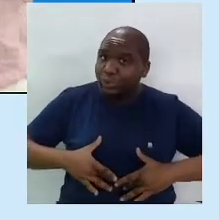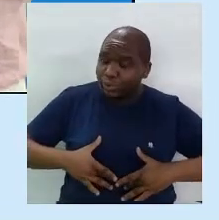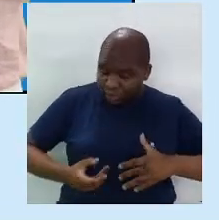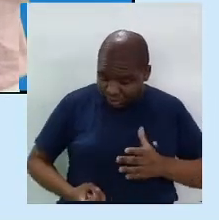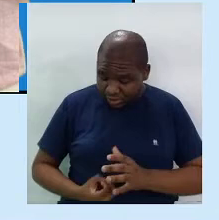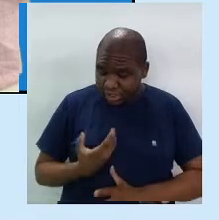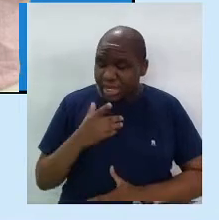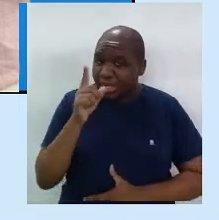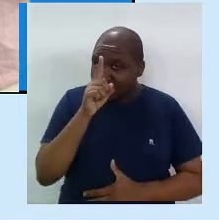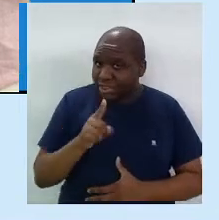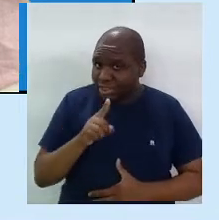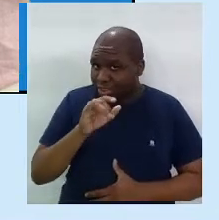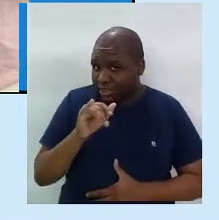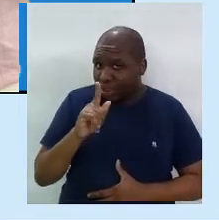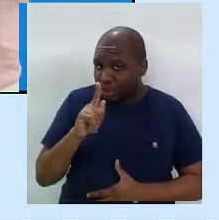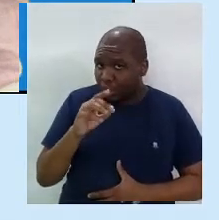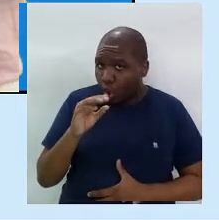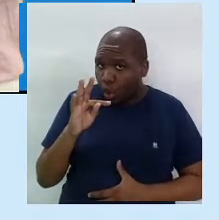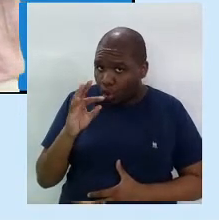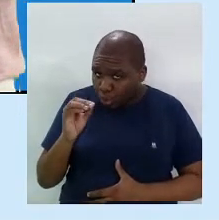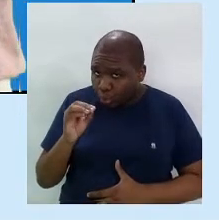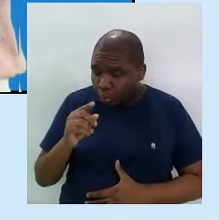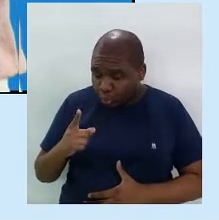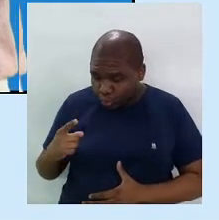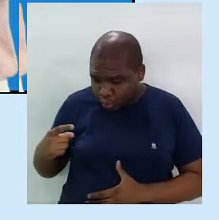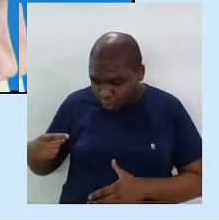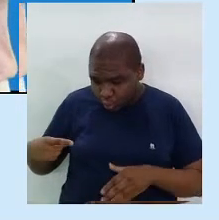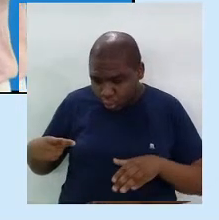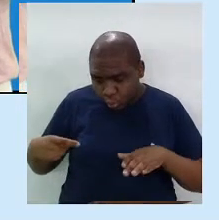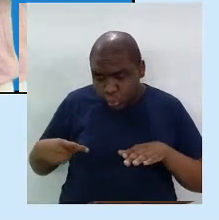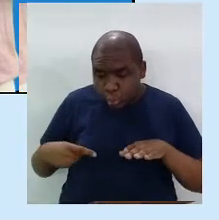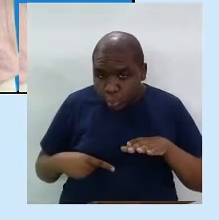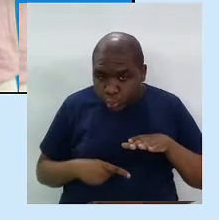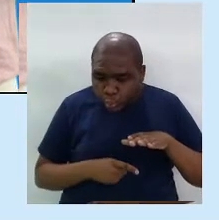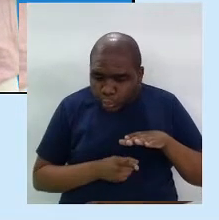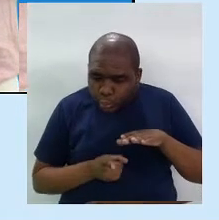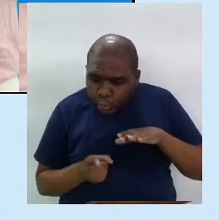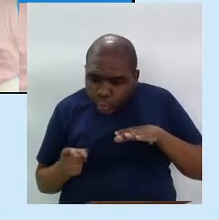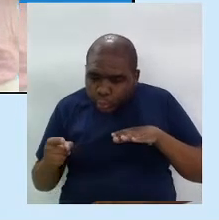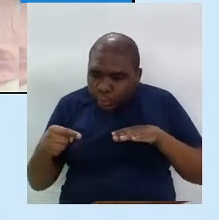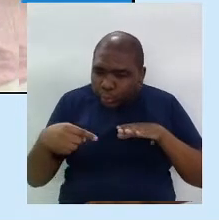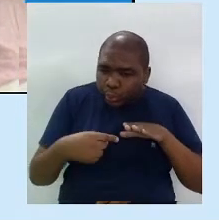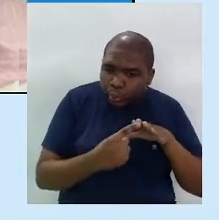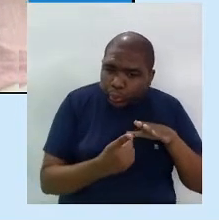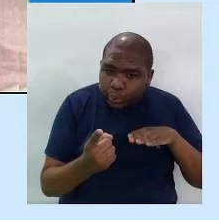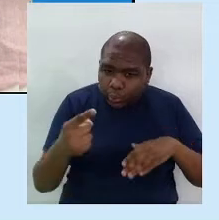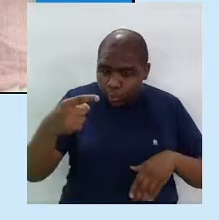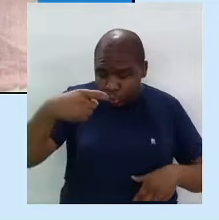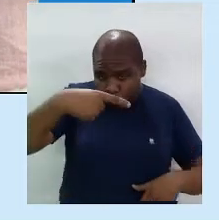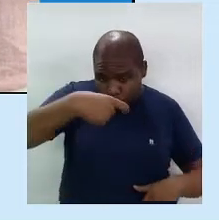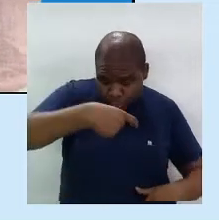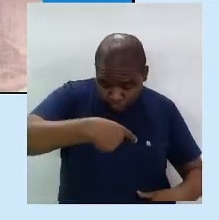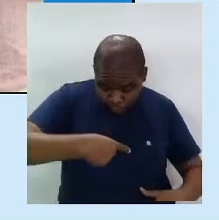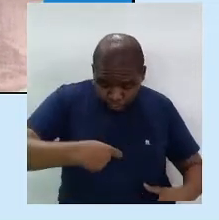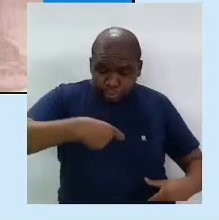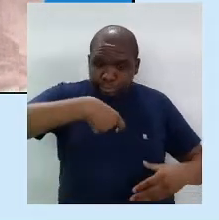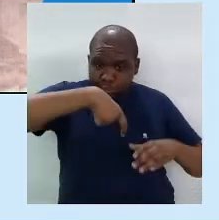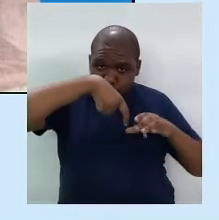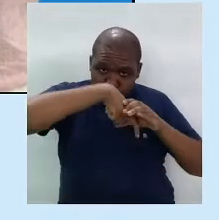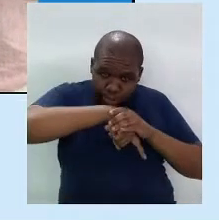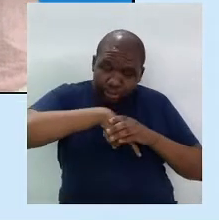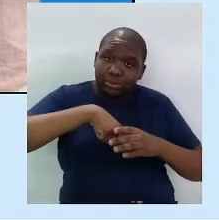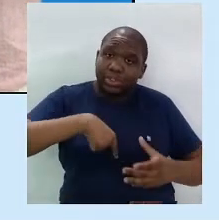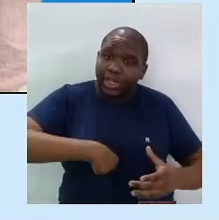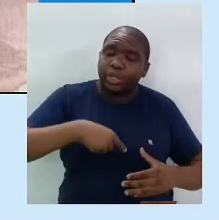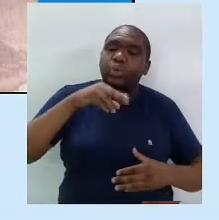Quando ele é fecundado, ele vai formar o zigoto ele vai fazer esse percurso ali para se implantar